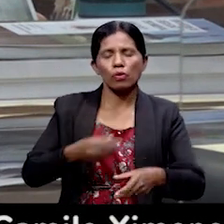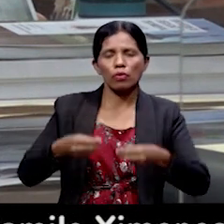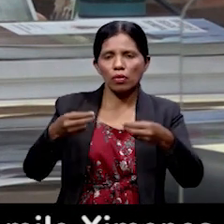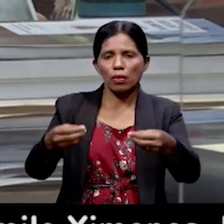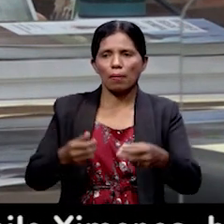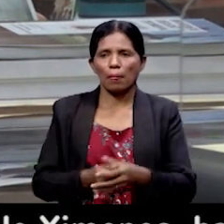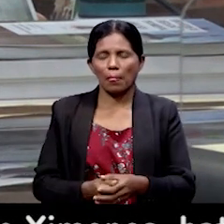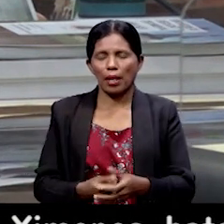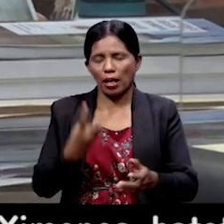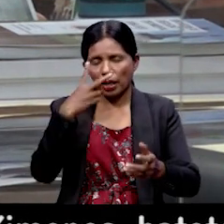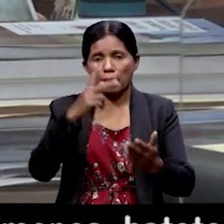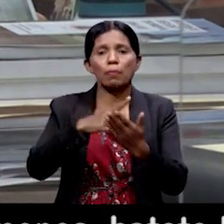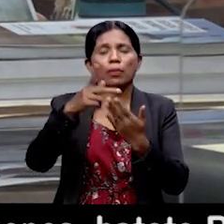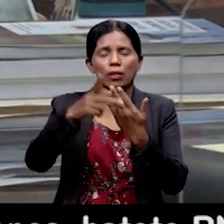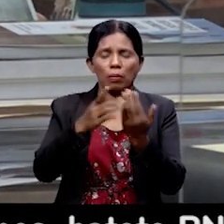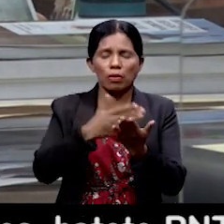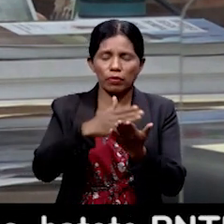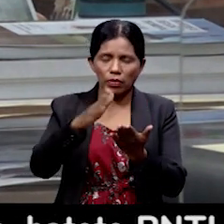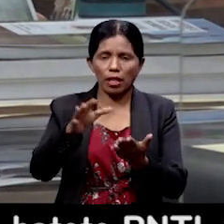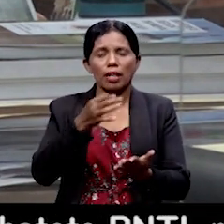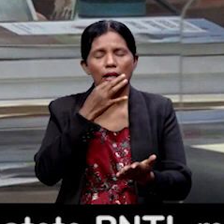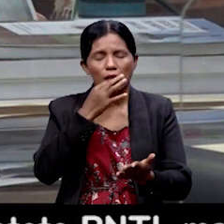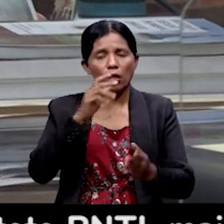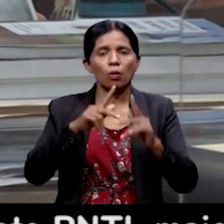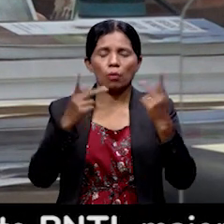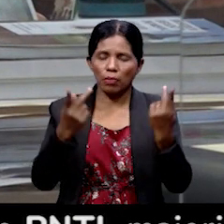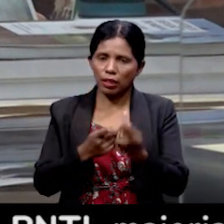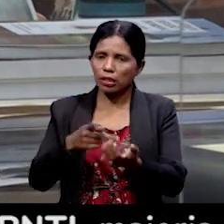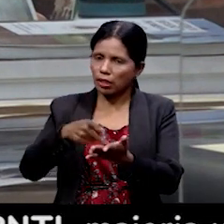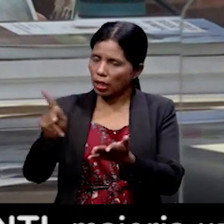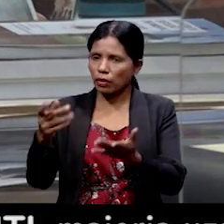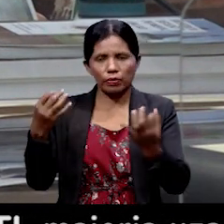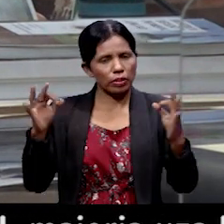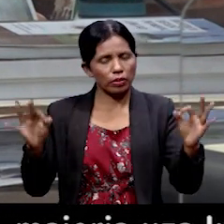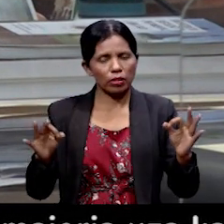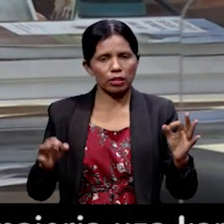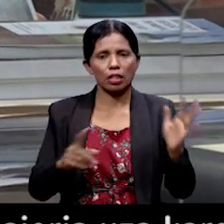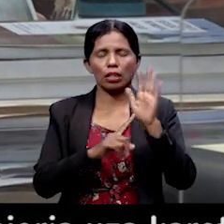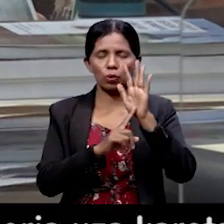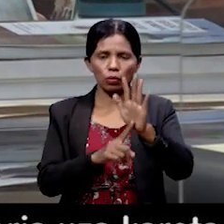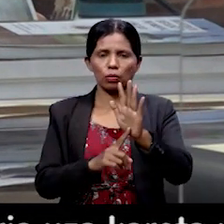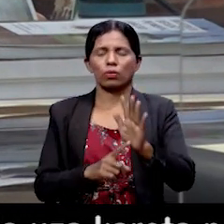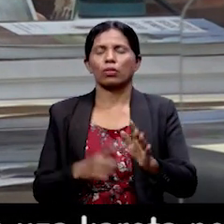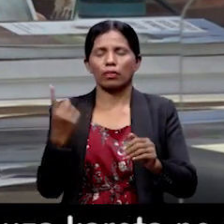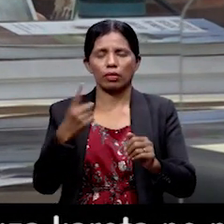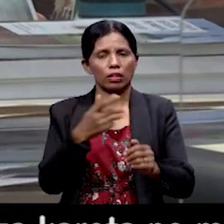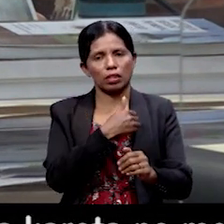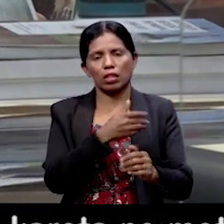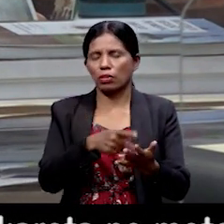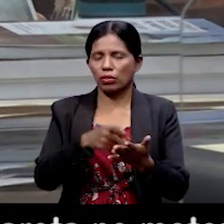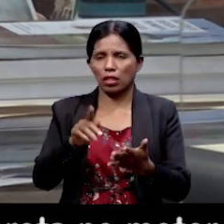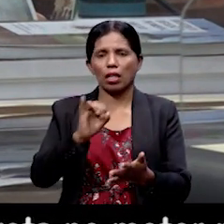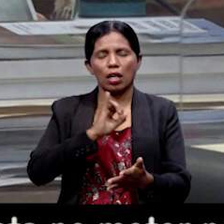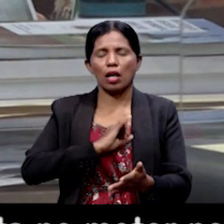Liga a cesta básica, a companhia fornecedores Sira, se luta ou negala, se ia queixas. Eu espero que o